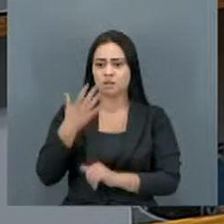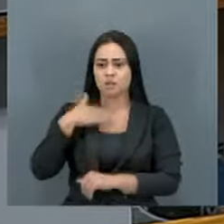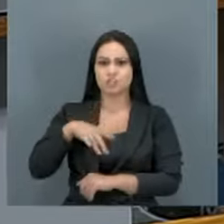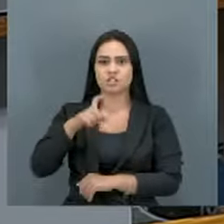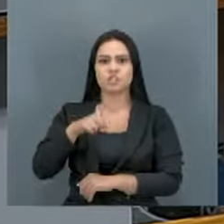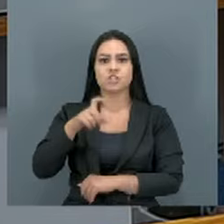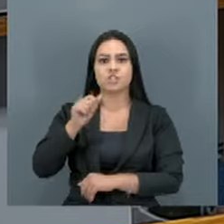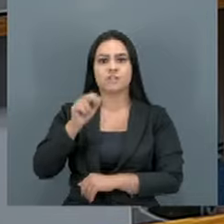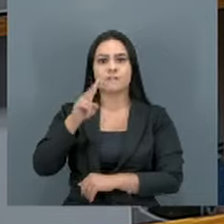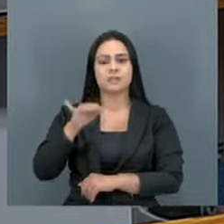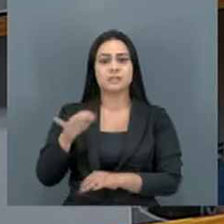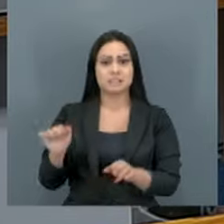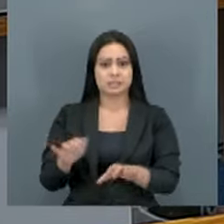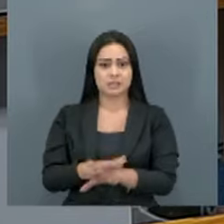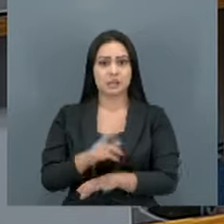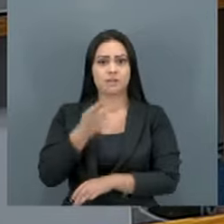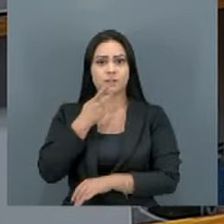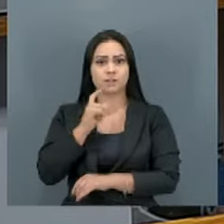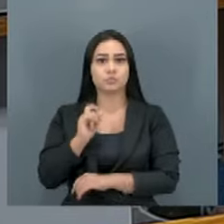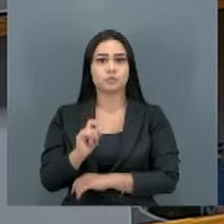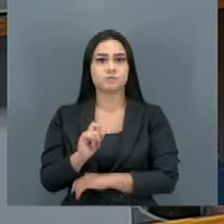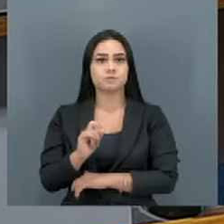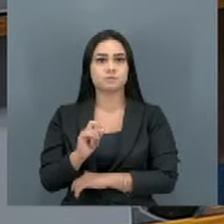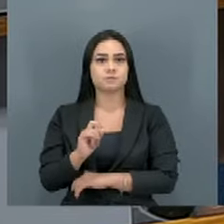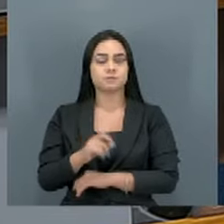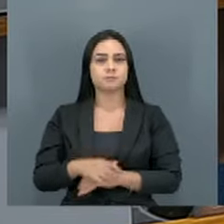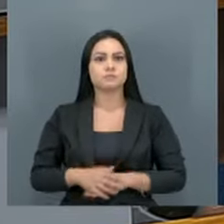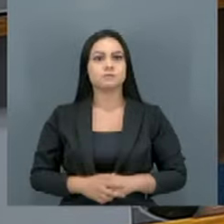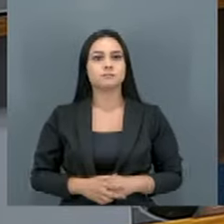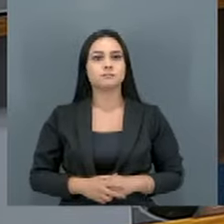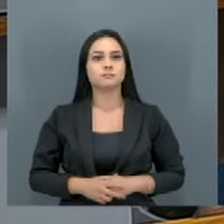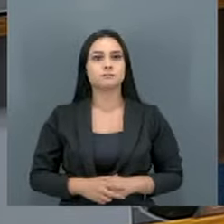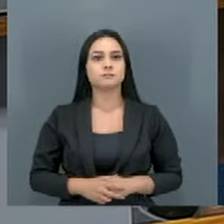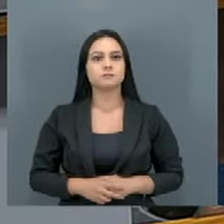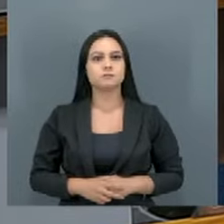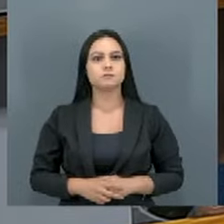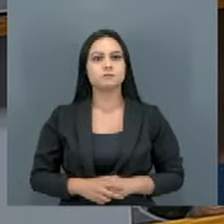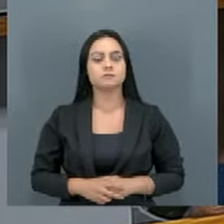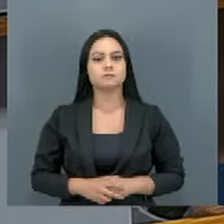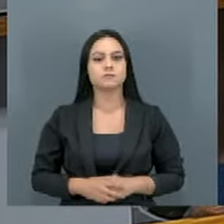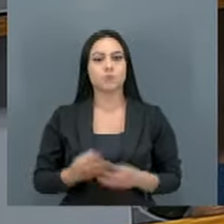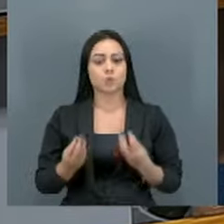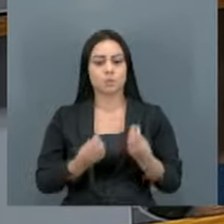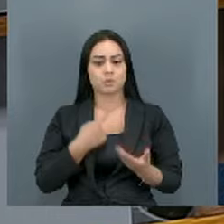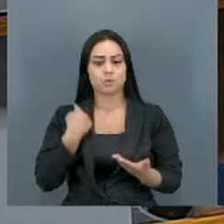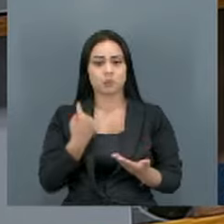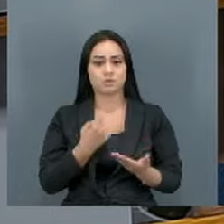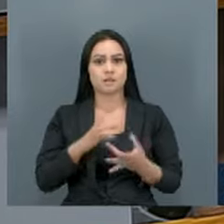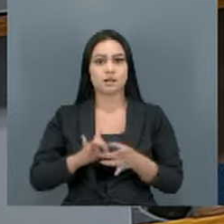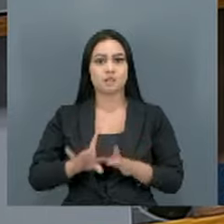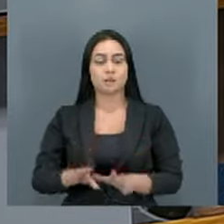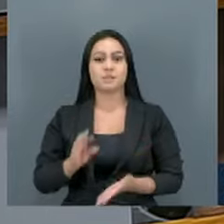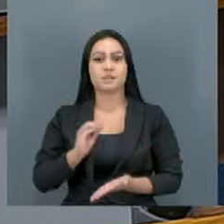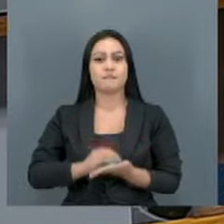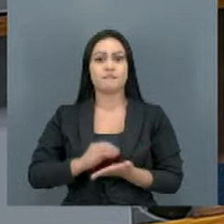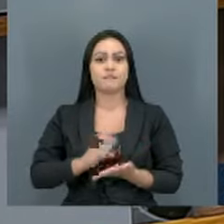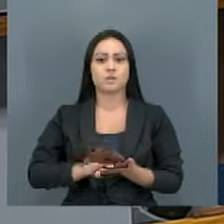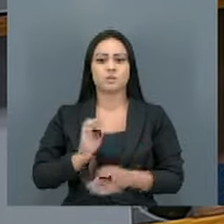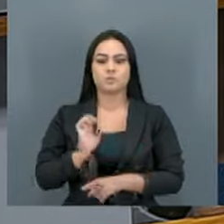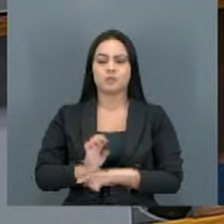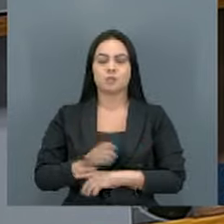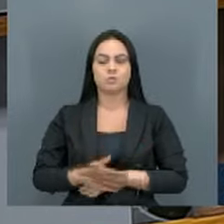E encerro, Cacique Arnaldo, dizendo como nós deixamos a ausência do